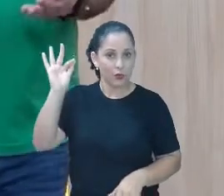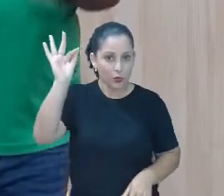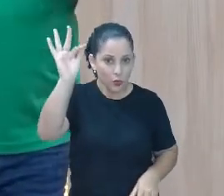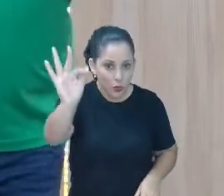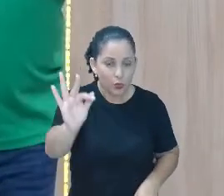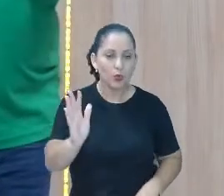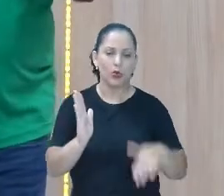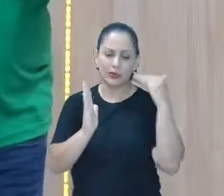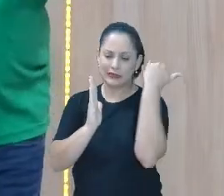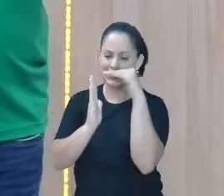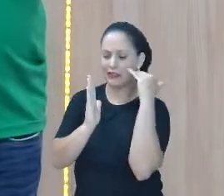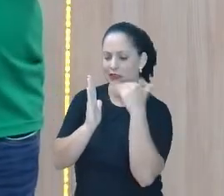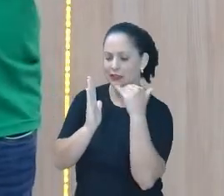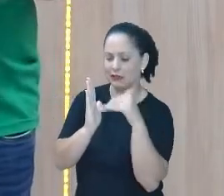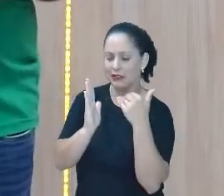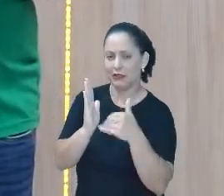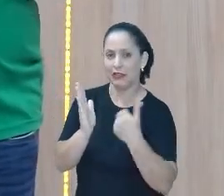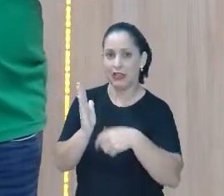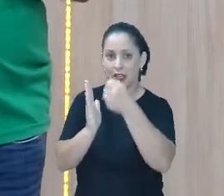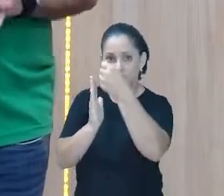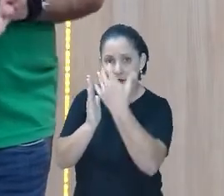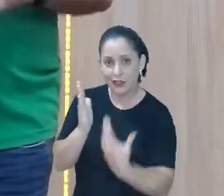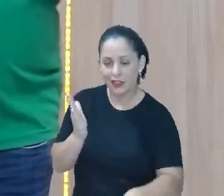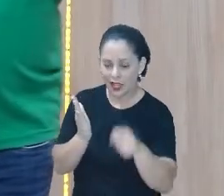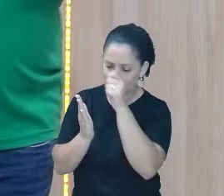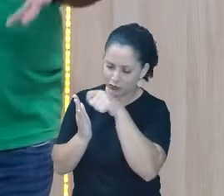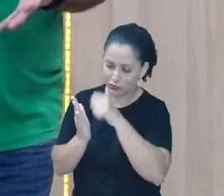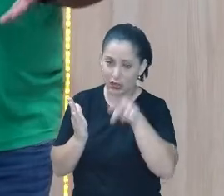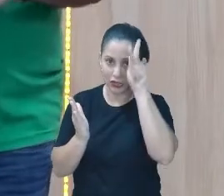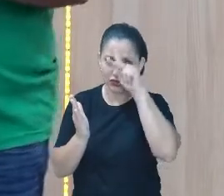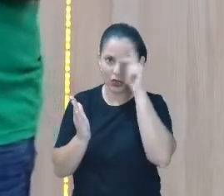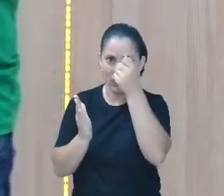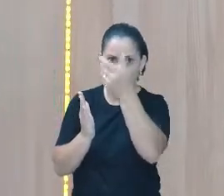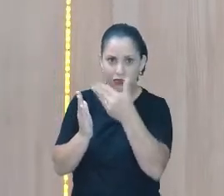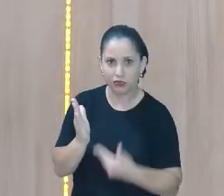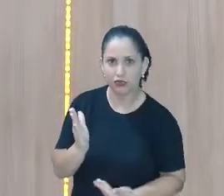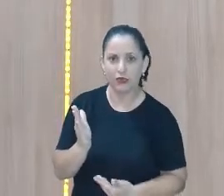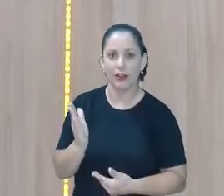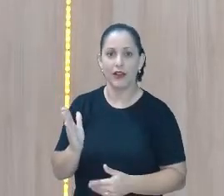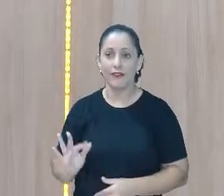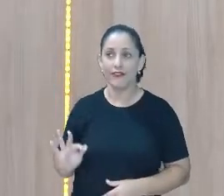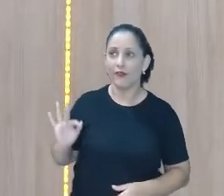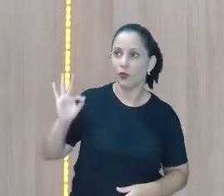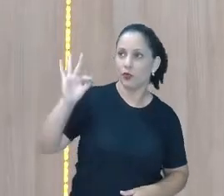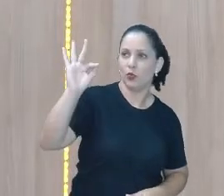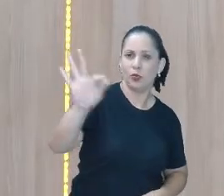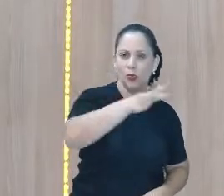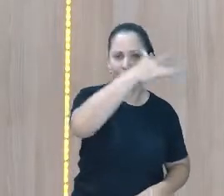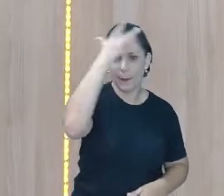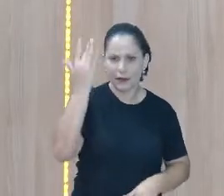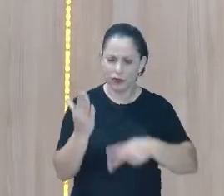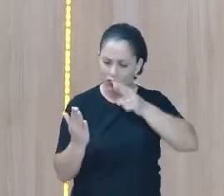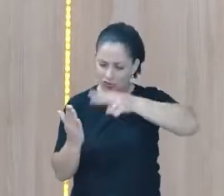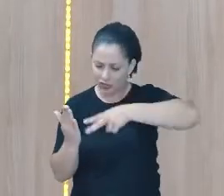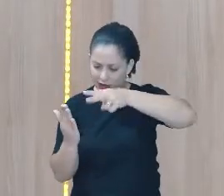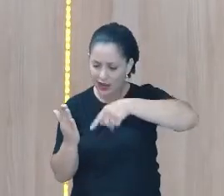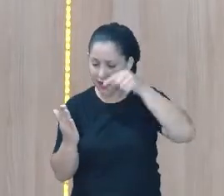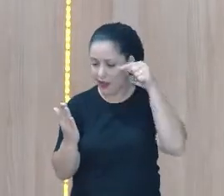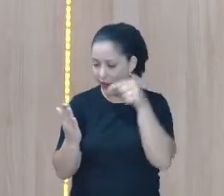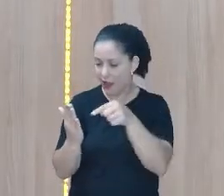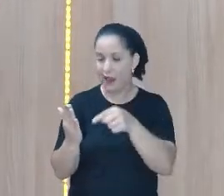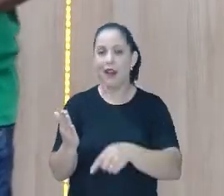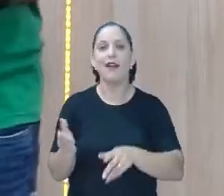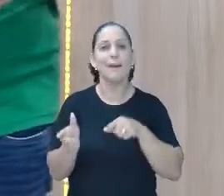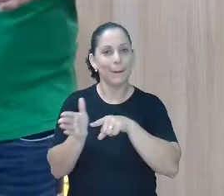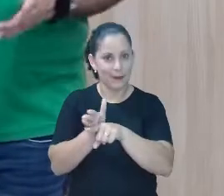esses relatos vão servir de objeto de estudo, né, de fonte de estudo para pessoas de um futuro mais